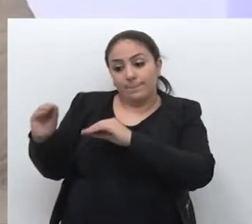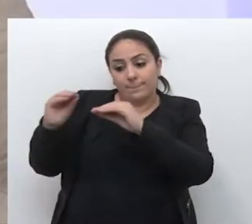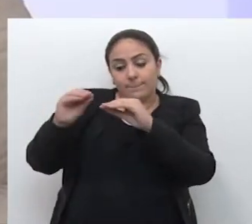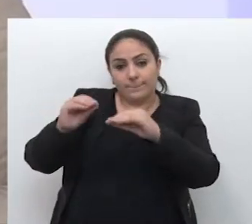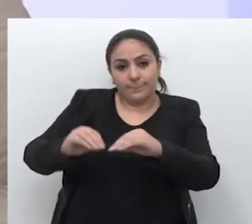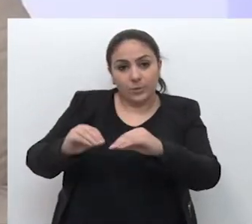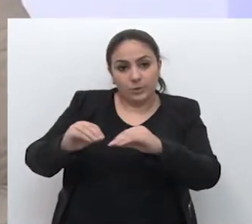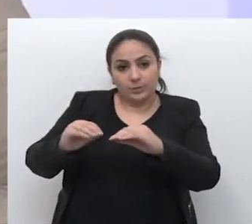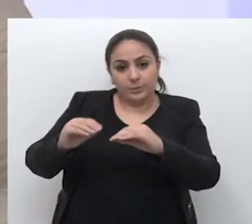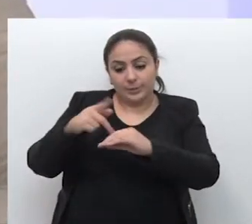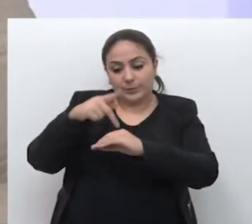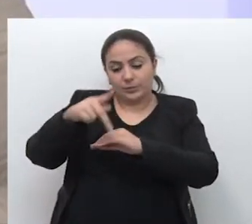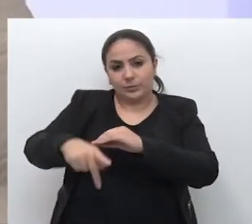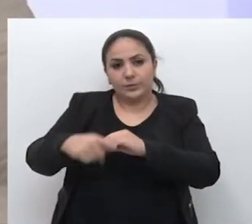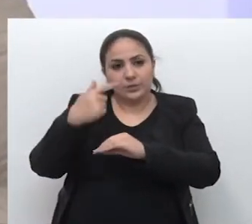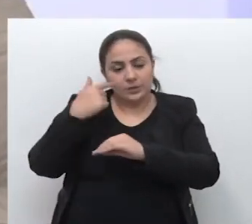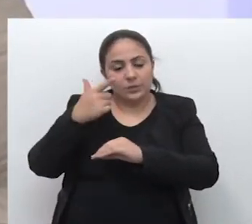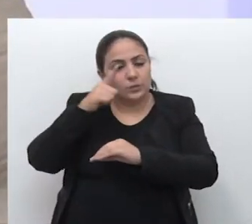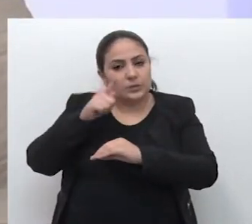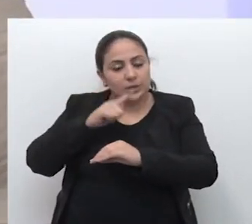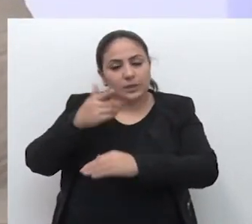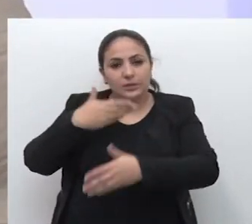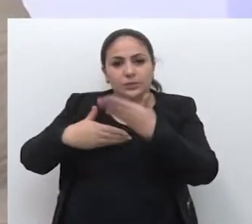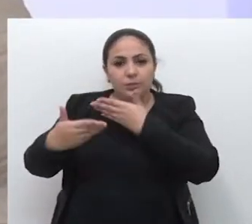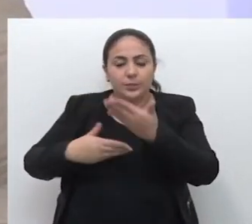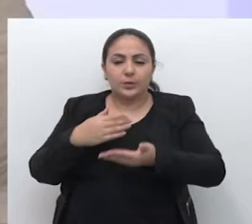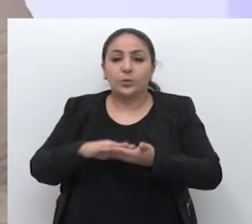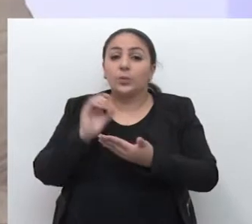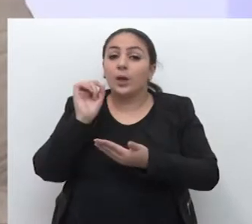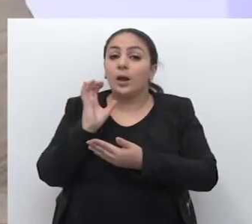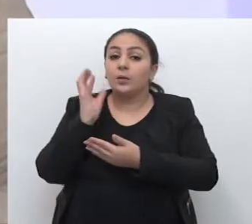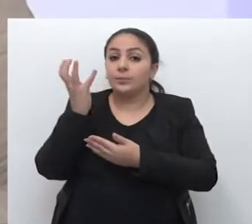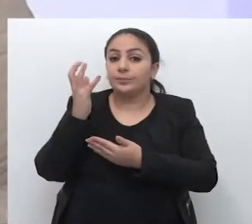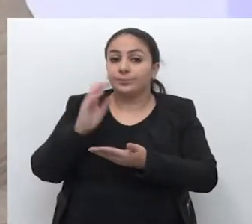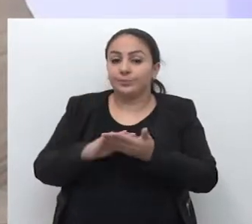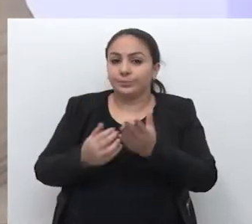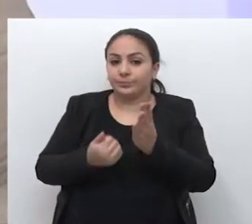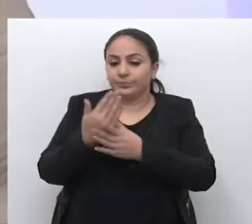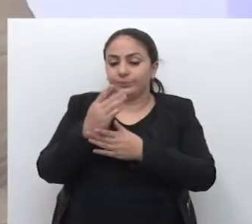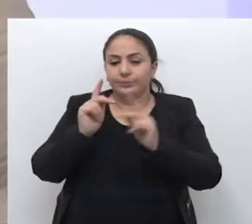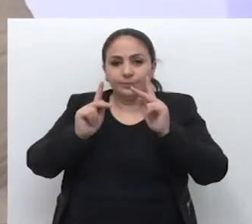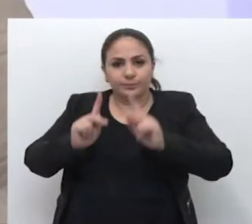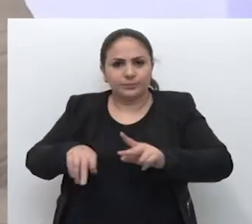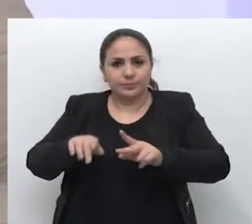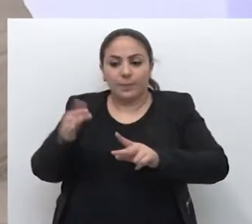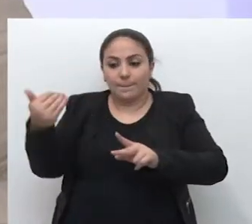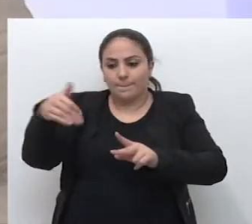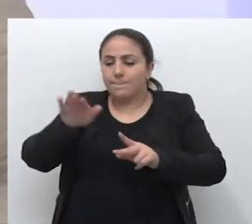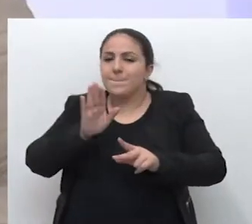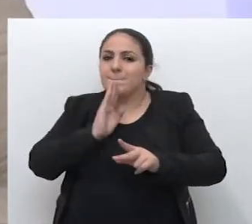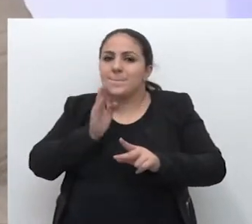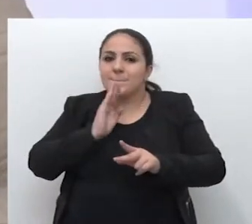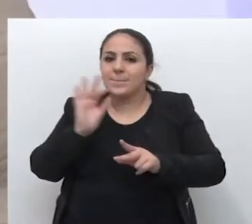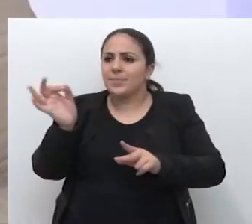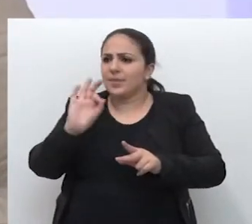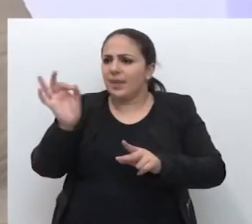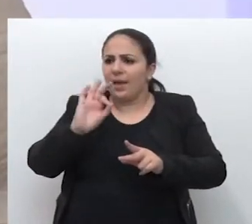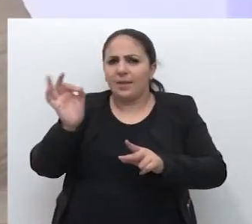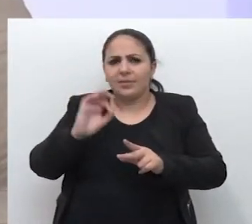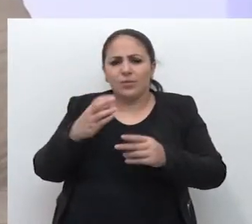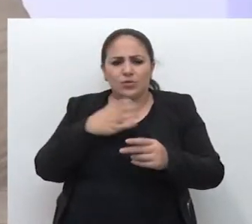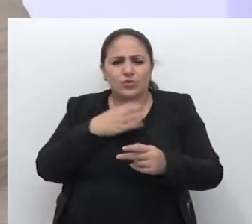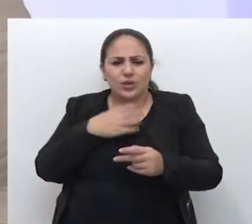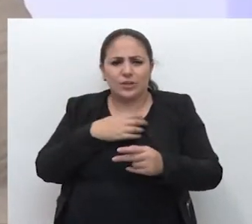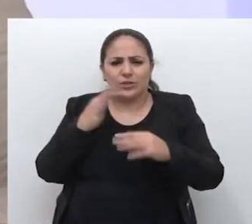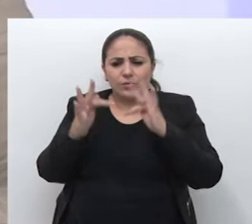elas vêm para a cidade para ter atendimento, assistência, né? E aí isso gera que as pessoas vêm e não conhecem a